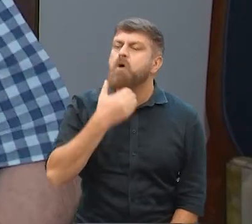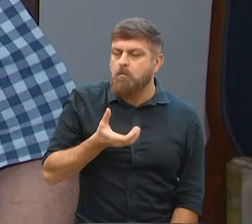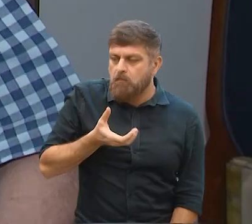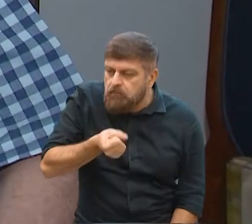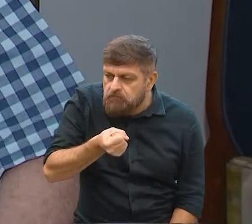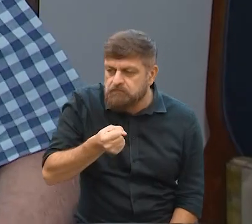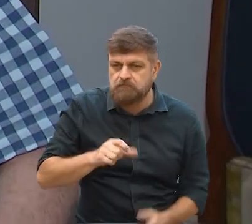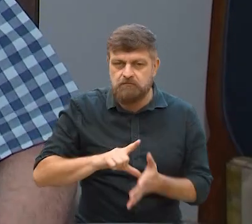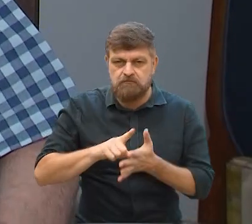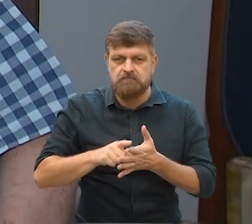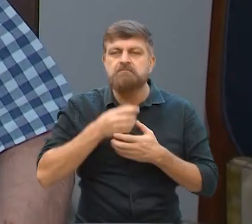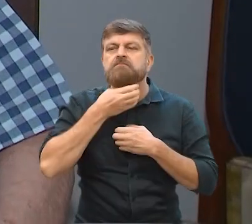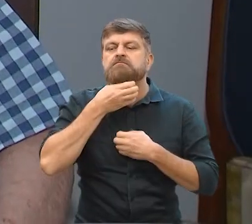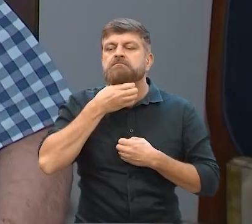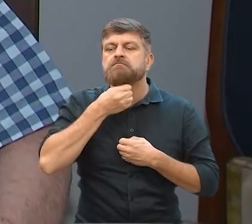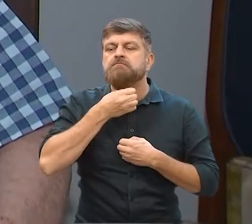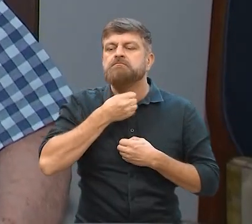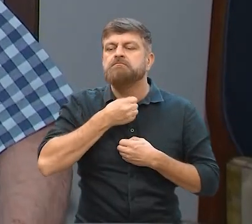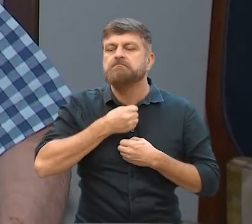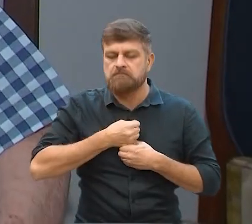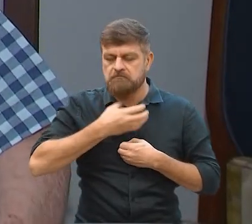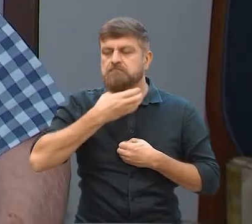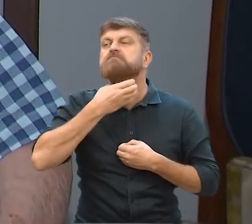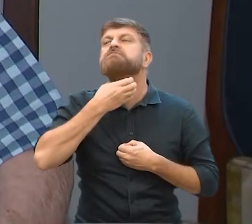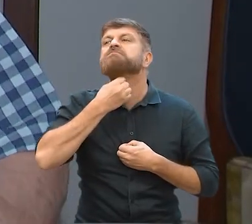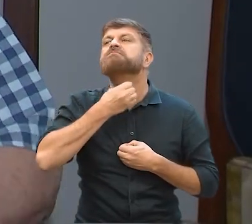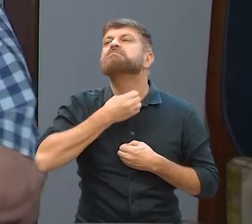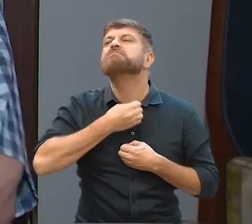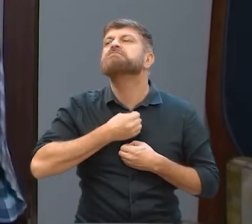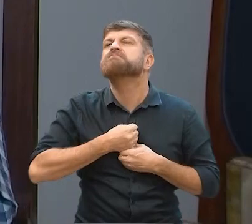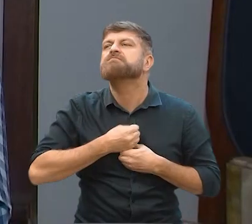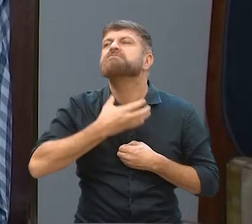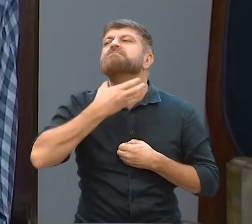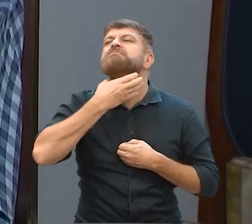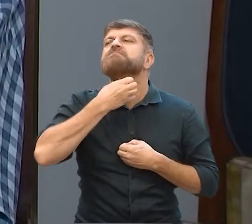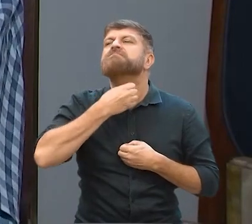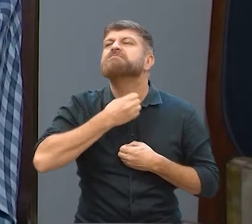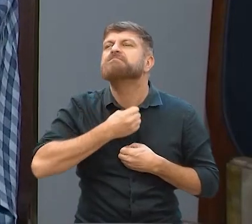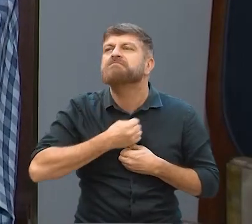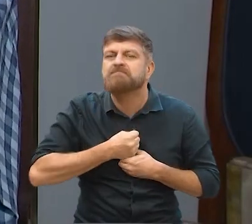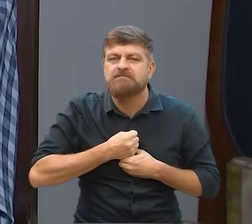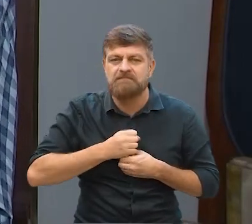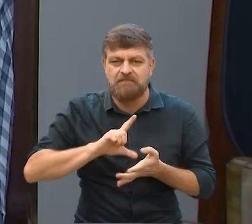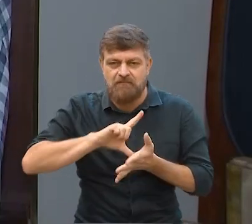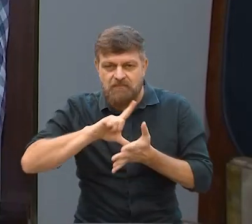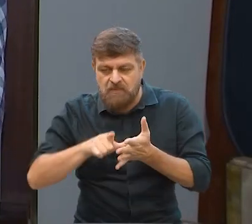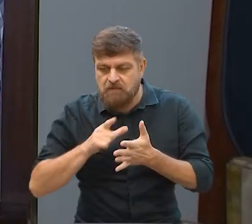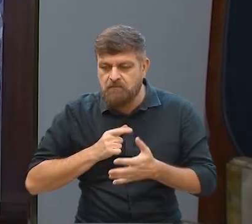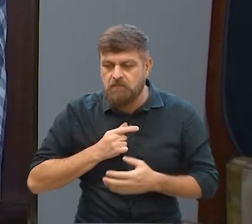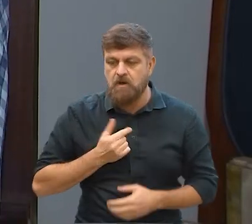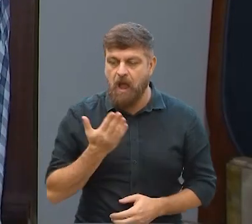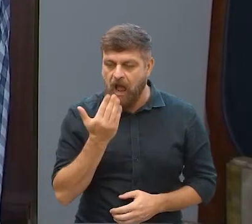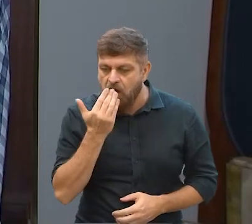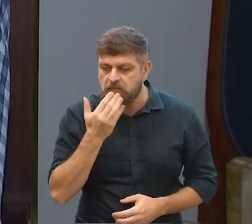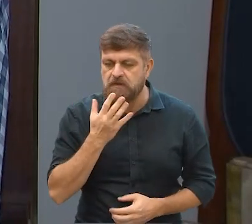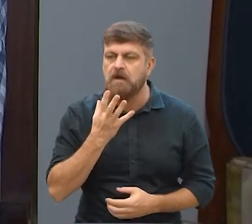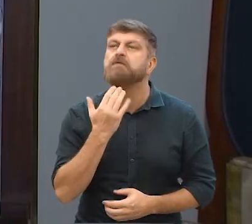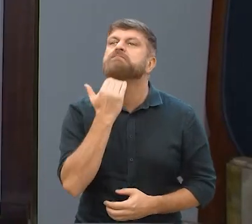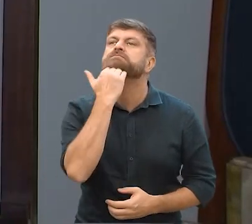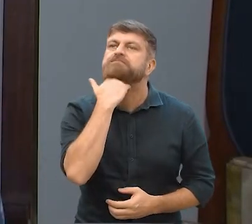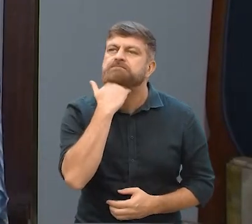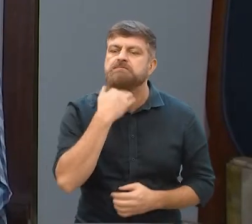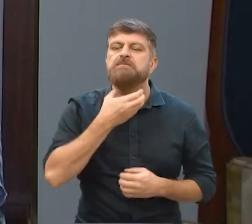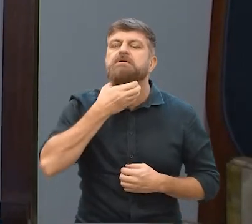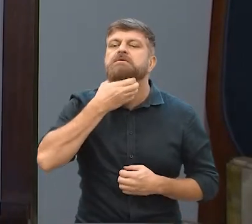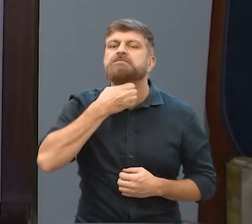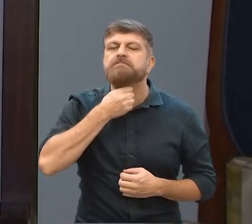alimento. Depois tem as ondas secundárias. Essas vão se fazendo imediatamente acima do alimento. Você